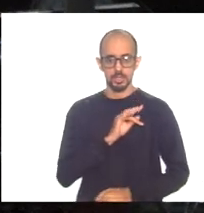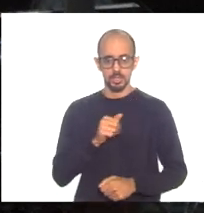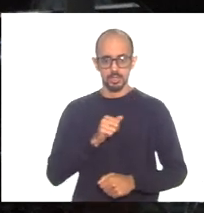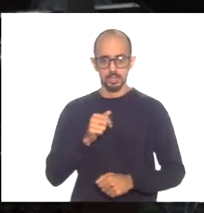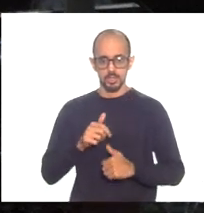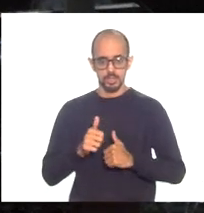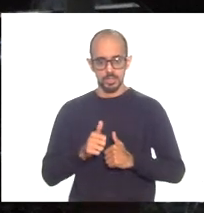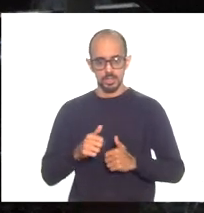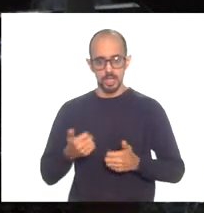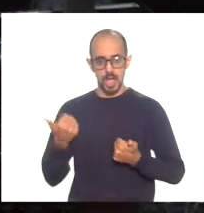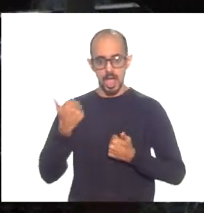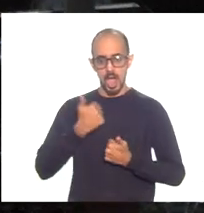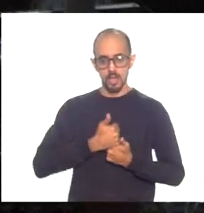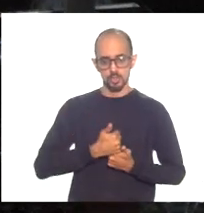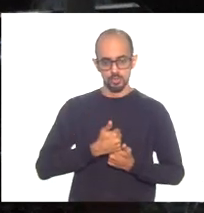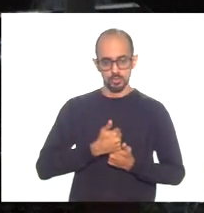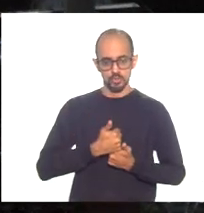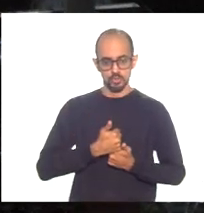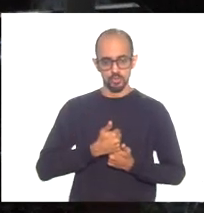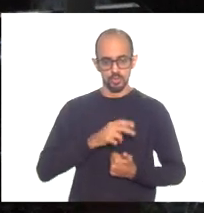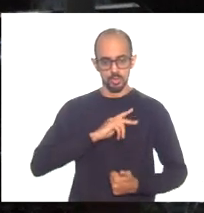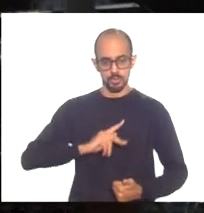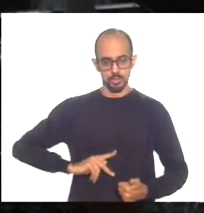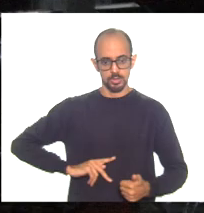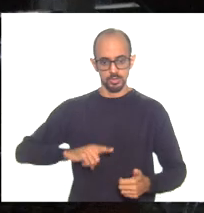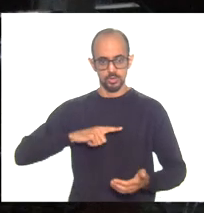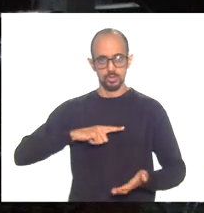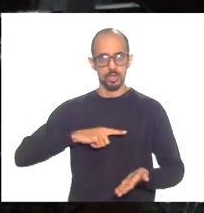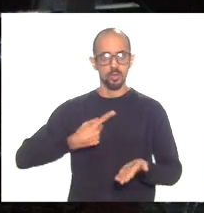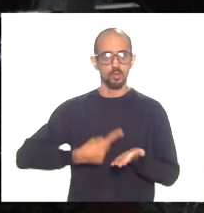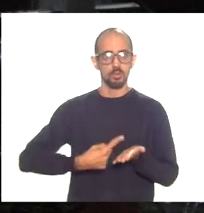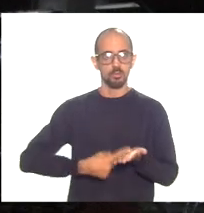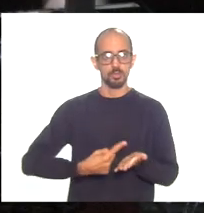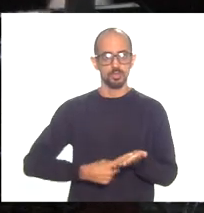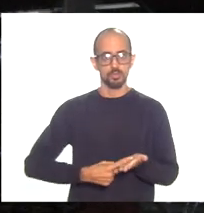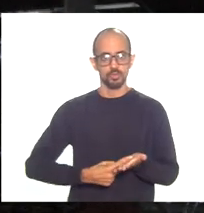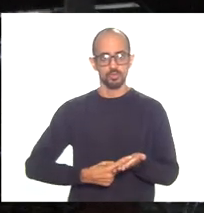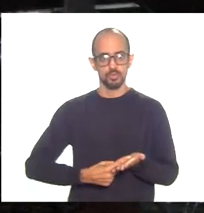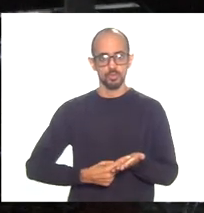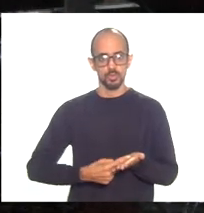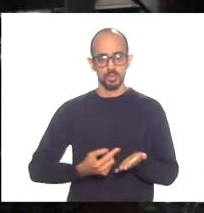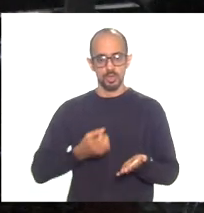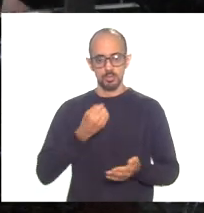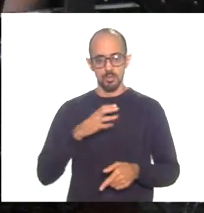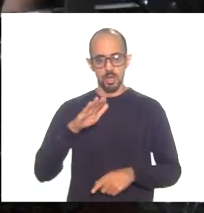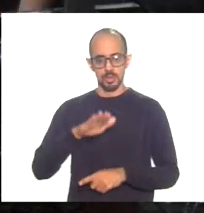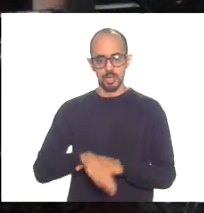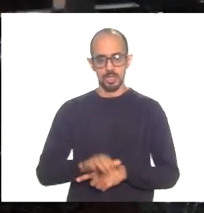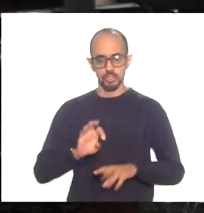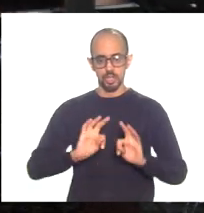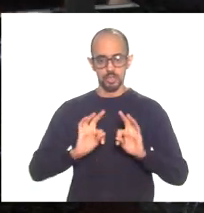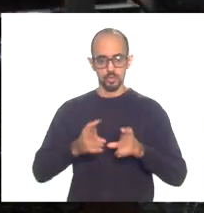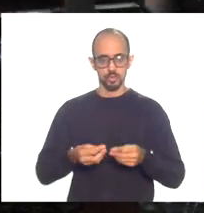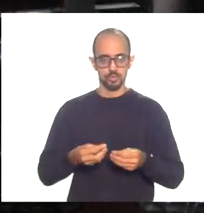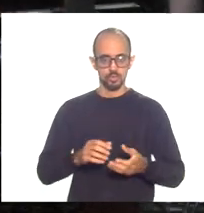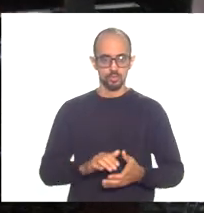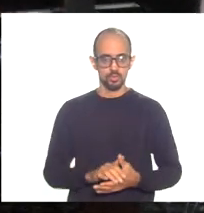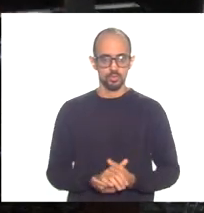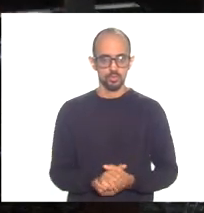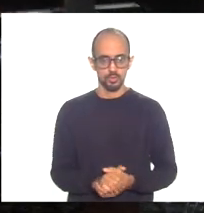a presidência. Eu tenho um compromisso e boa tarde a todas e a todos.